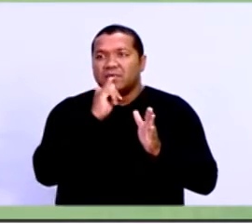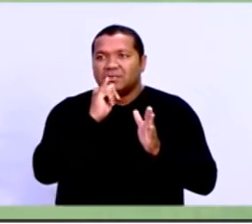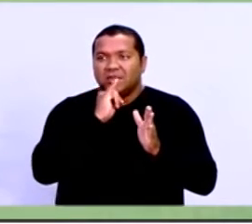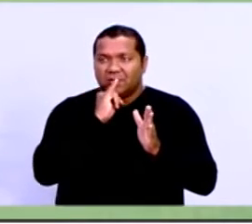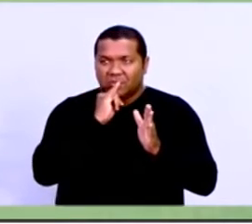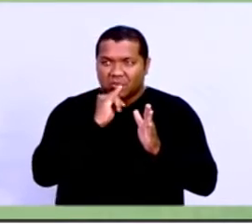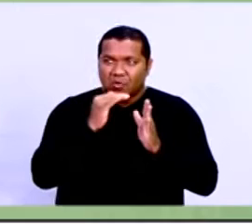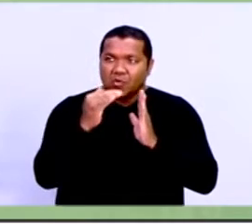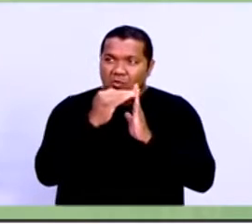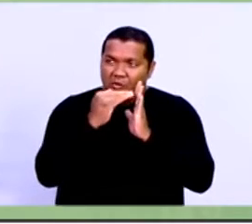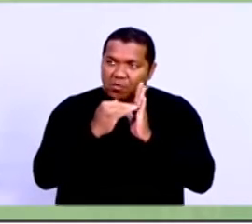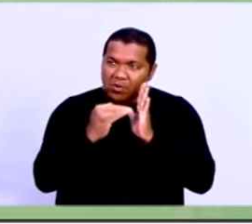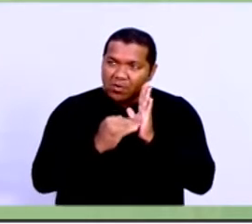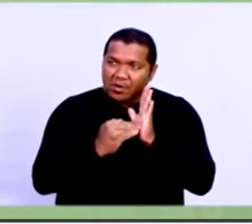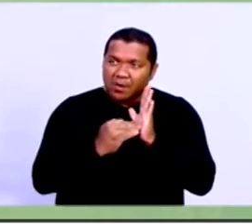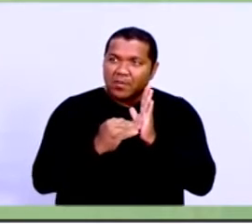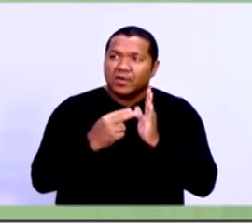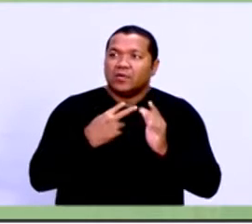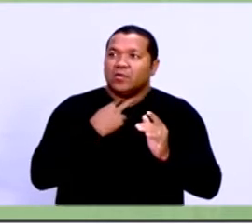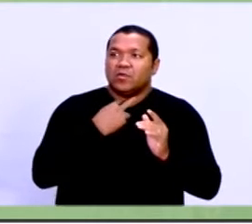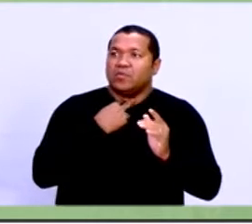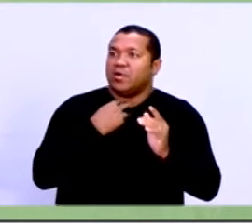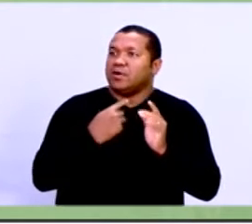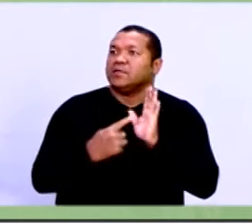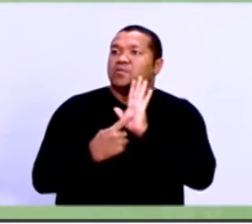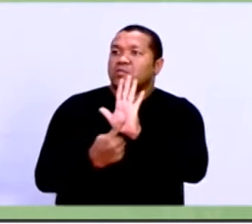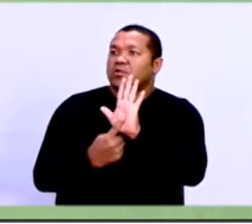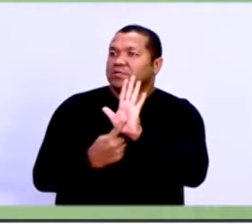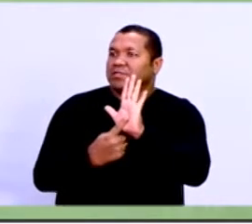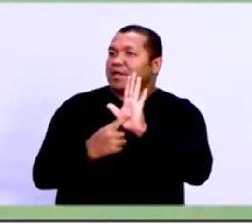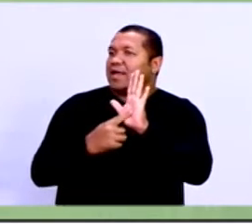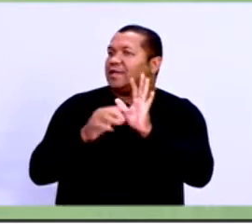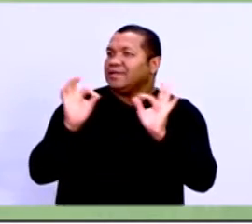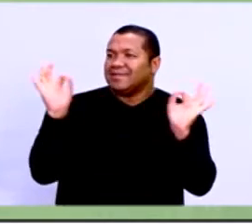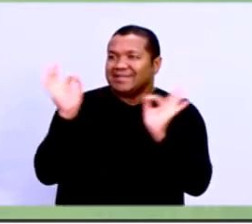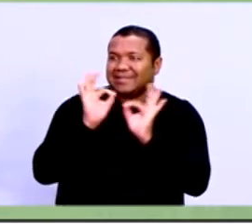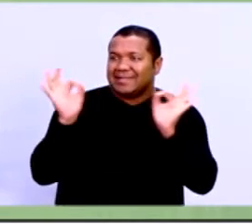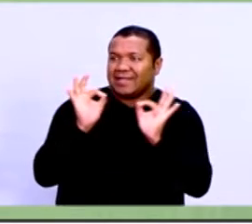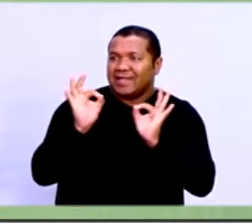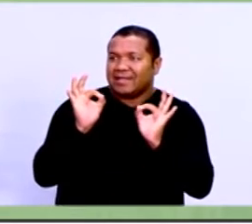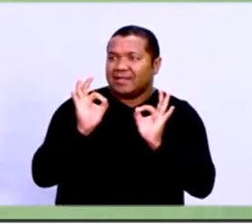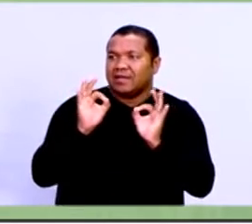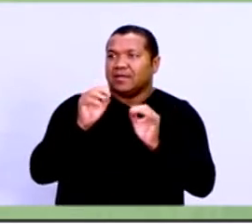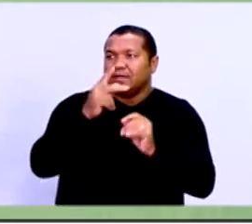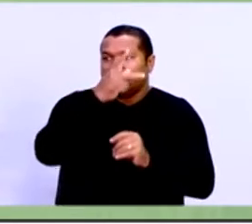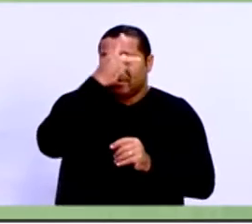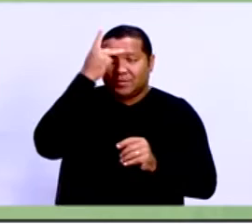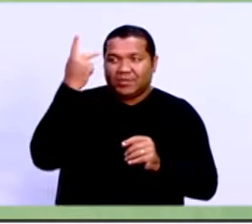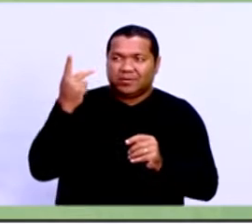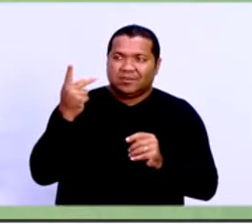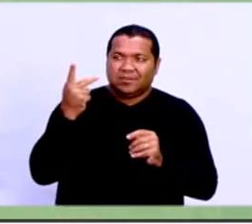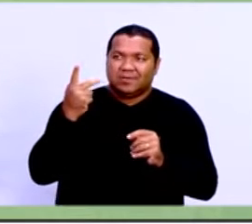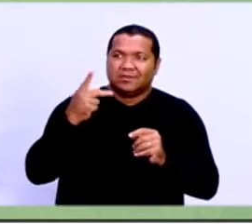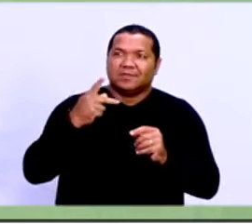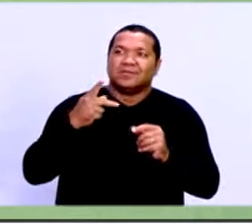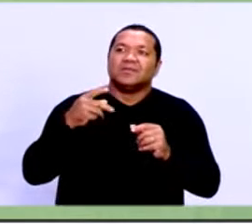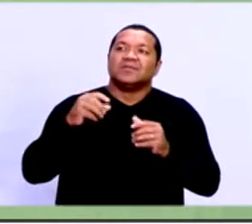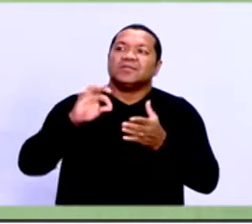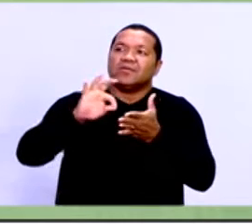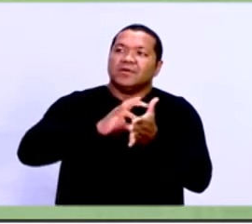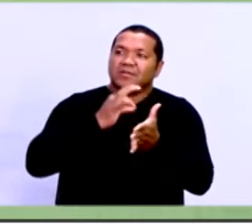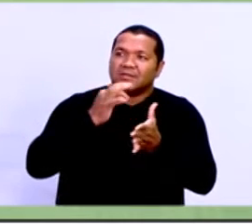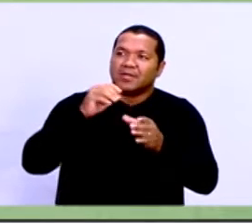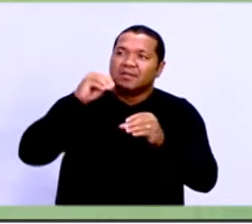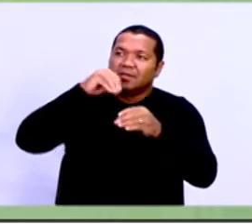deverá revelar aos operadores nenhuma e uma ação pessoal dos clientes sobre os clientes então ele vai dizer assim